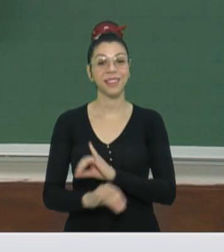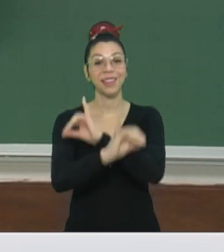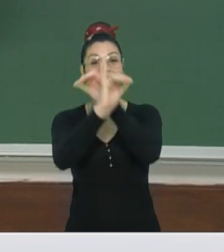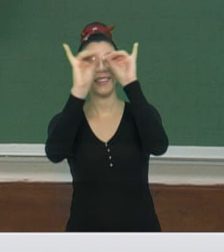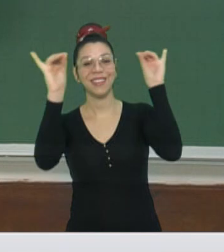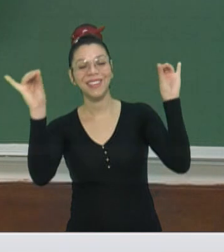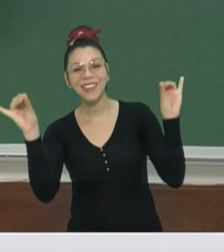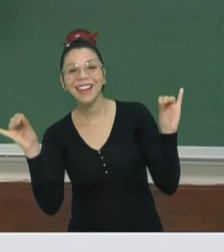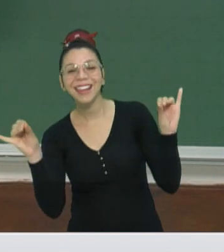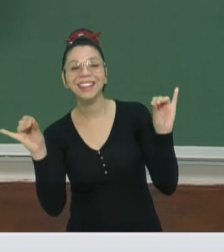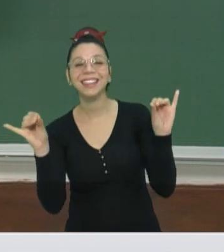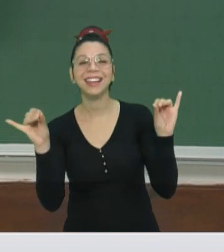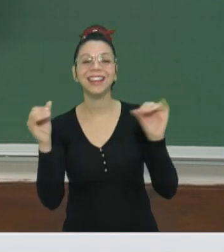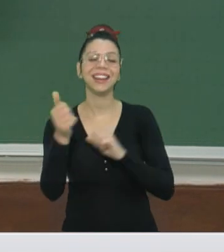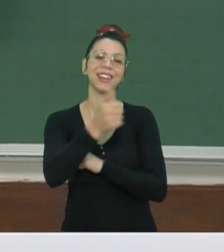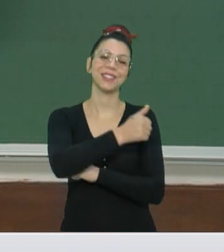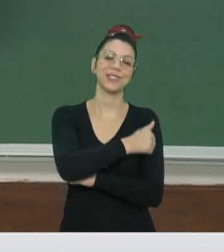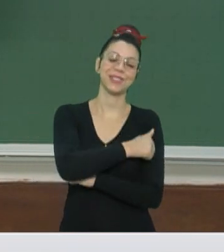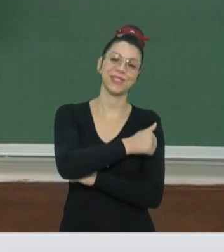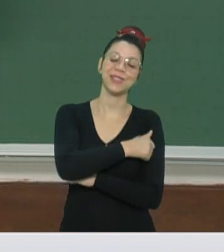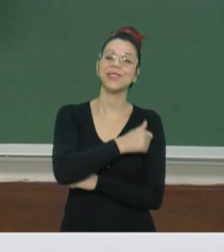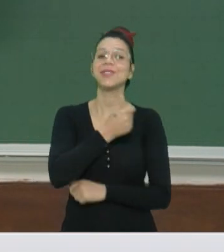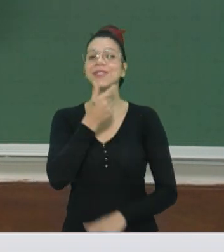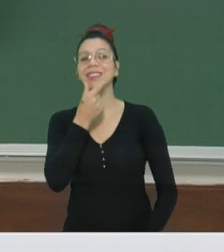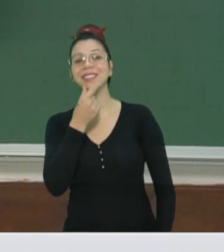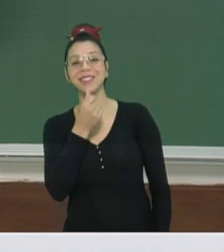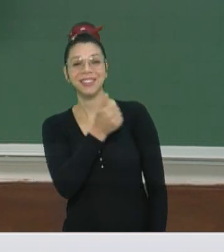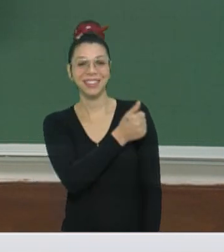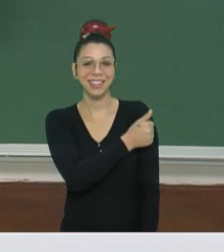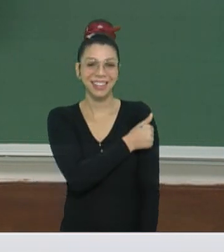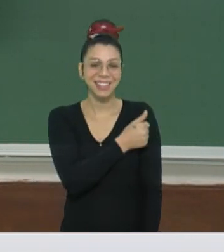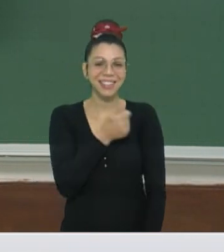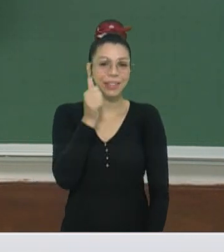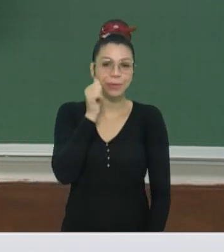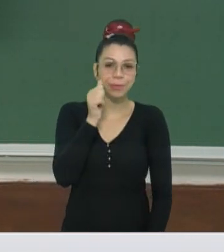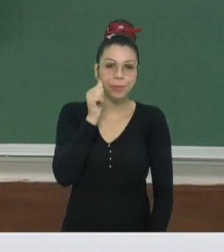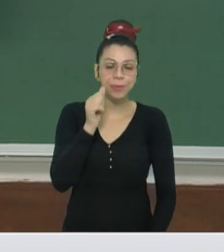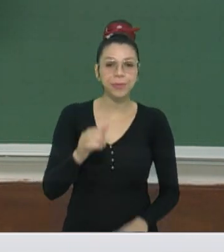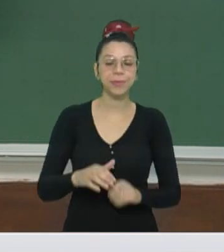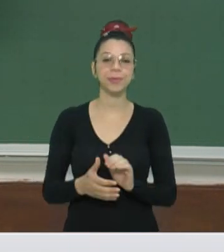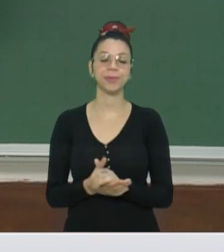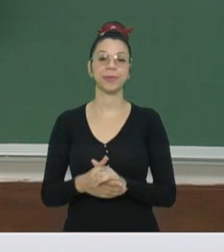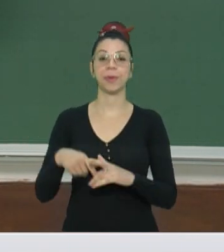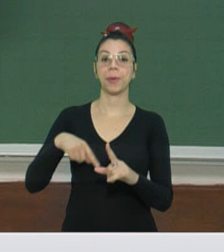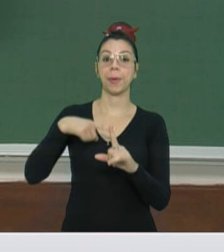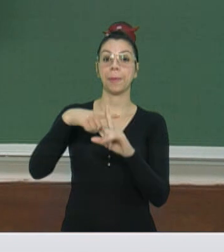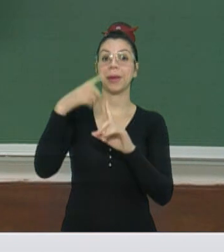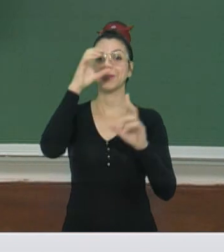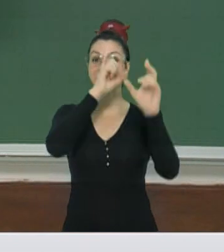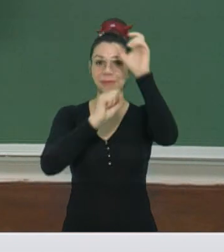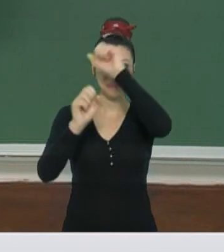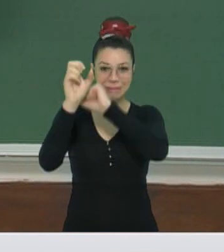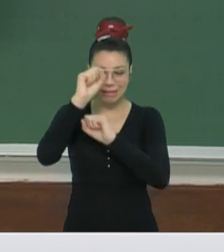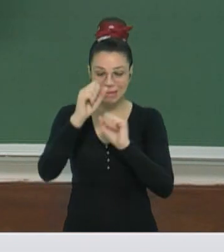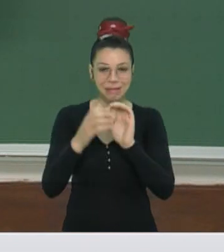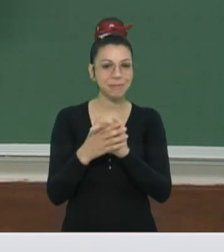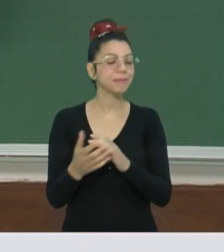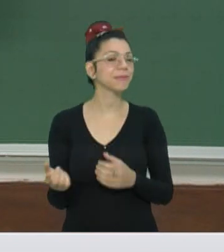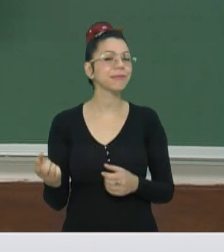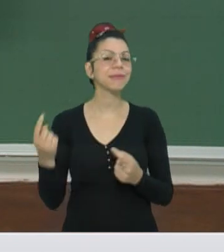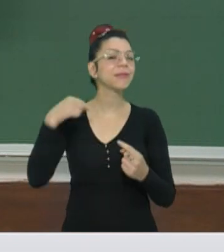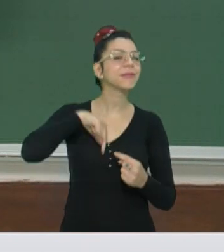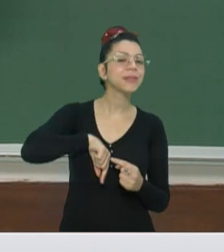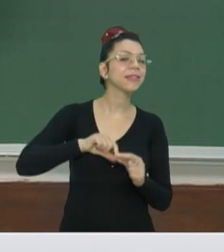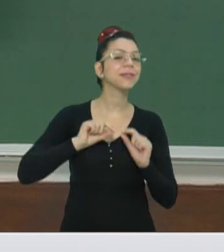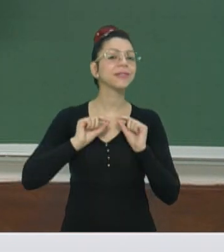Olá, meus queridos alunos, minhas queridas alunas do programa Mais Aprendizagem. Estamos de volta.